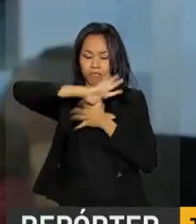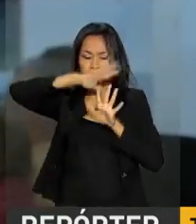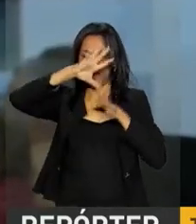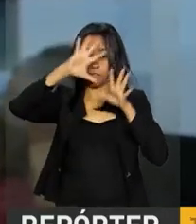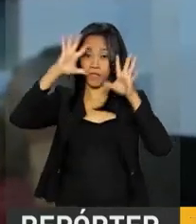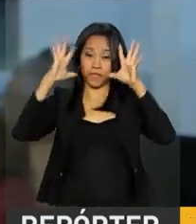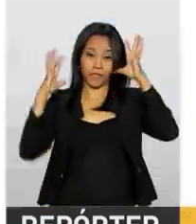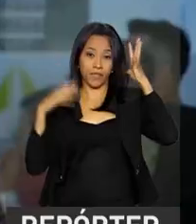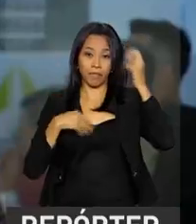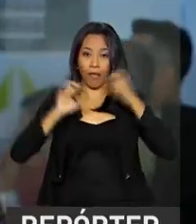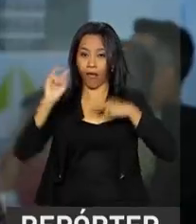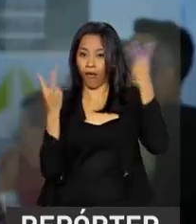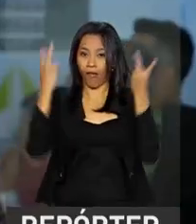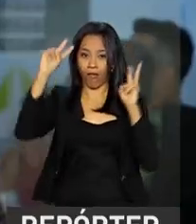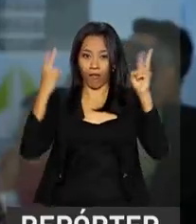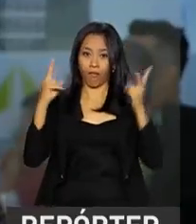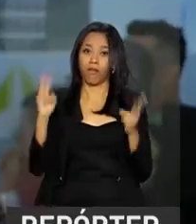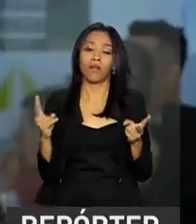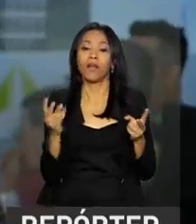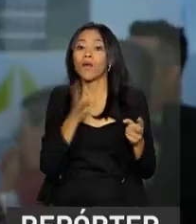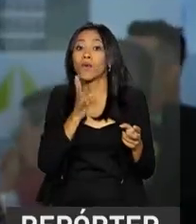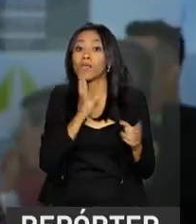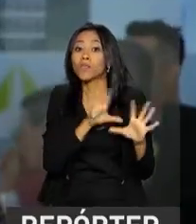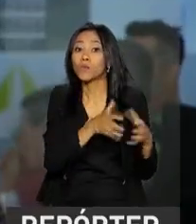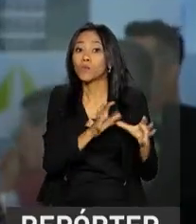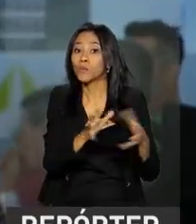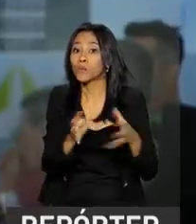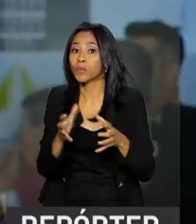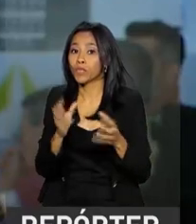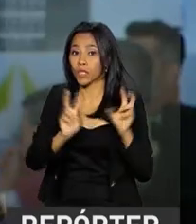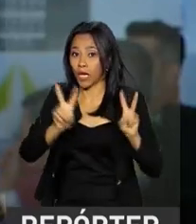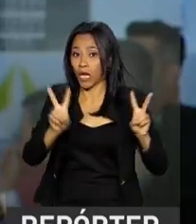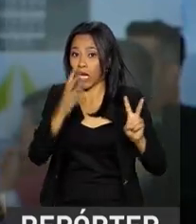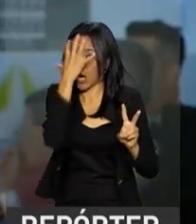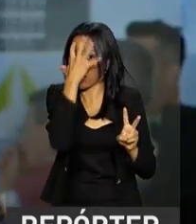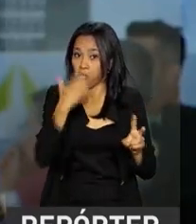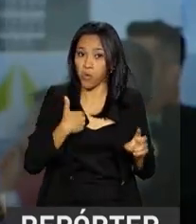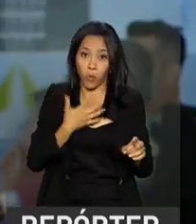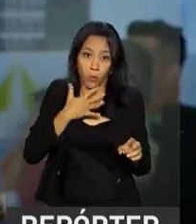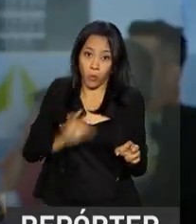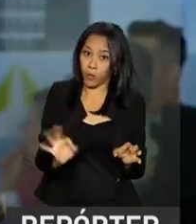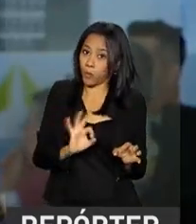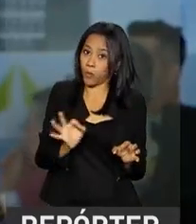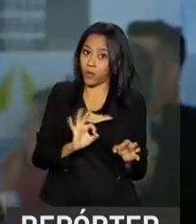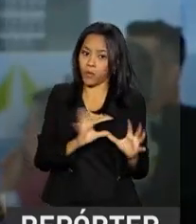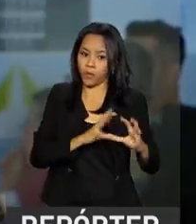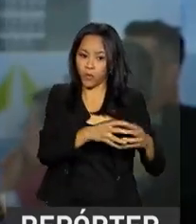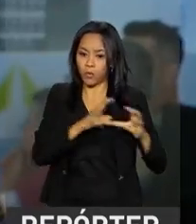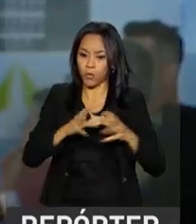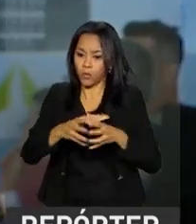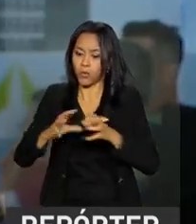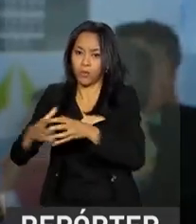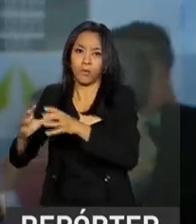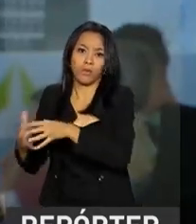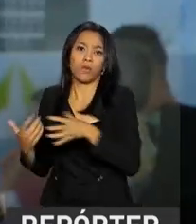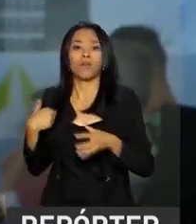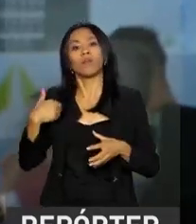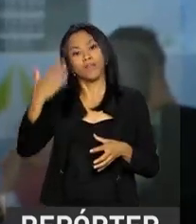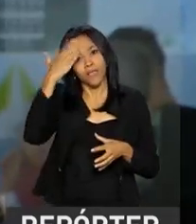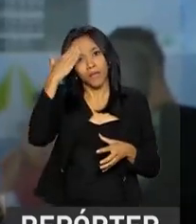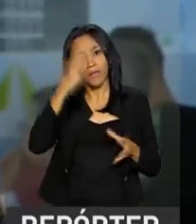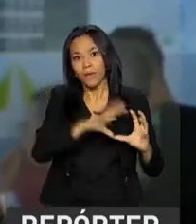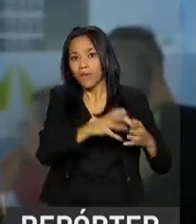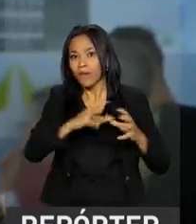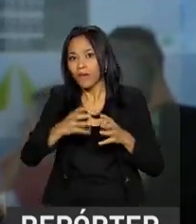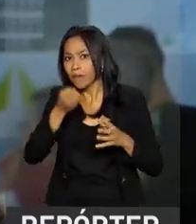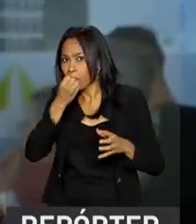falar o carnaval conhecer os bloquinhos que ainda não conheço né percebi que o portal the block e